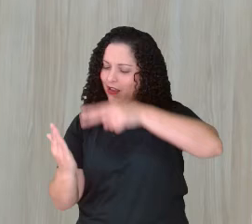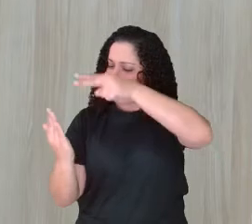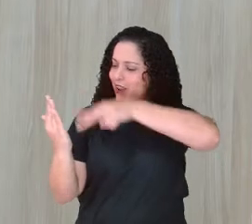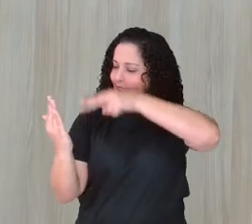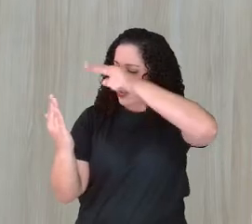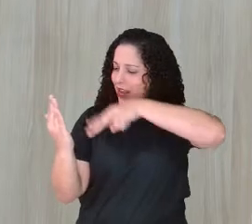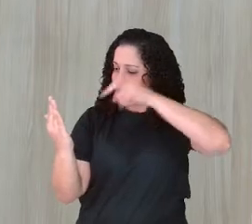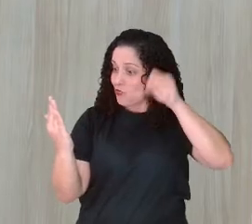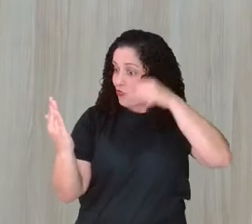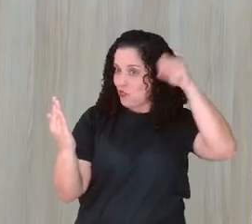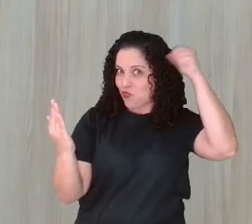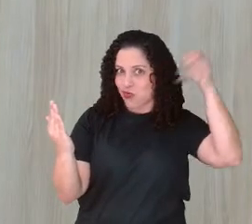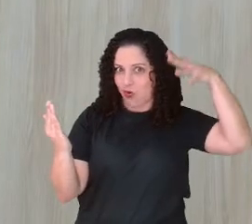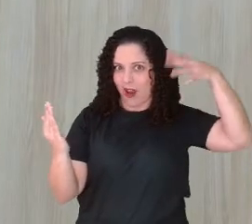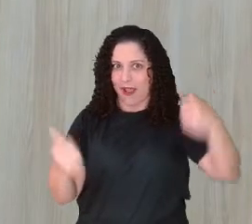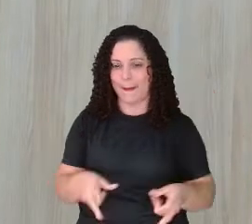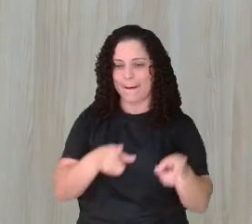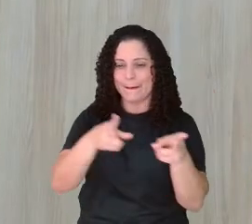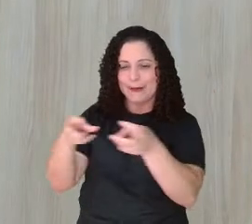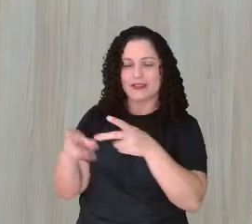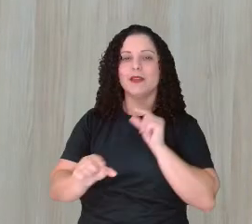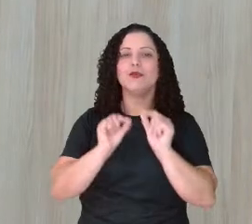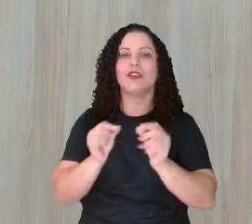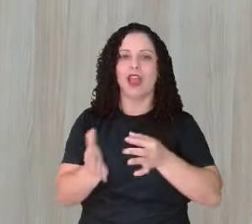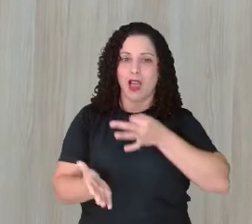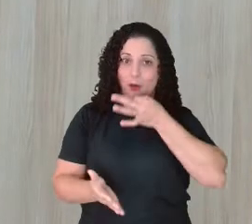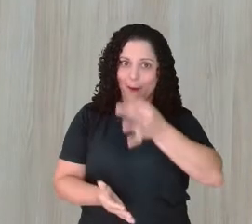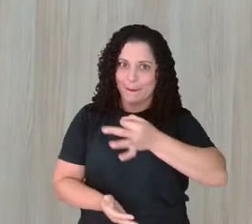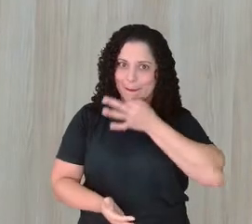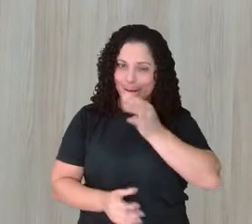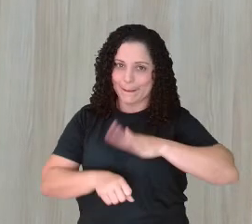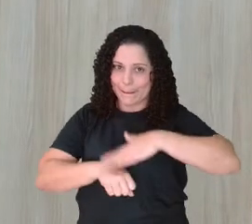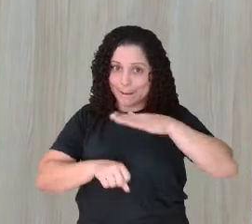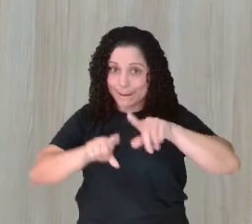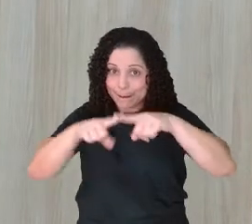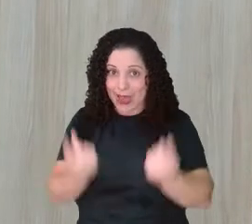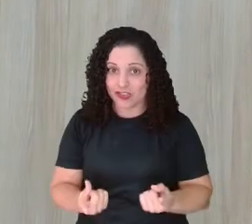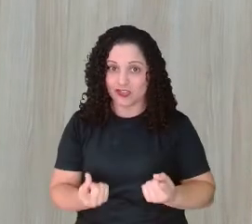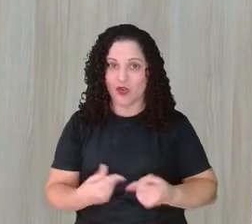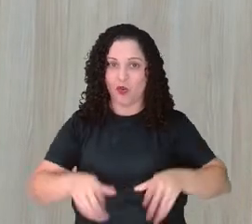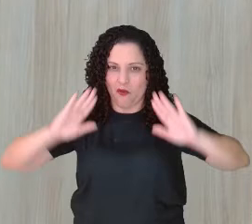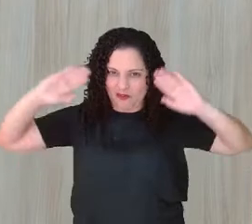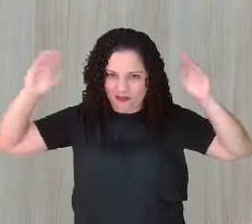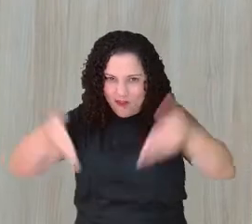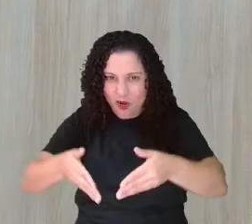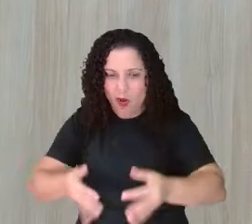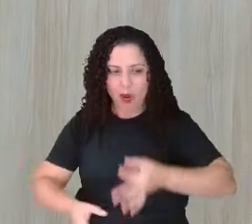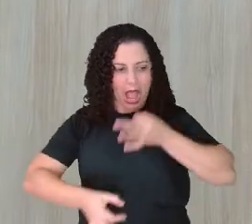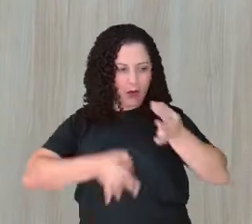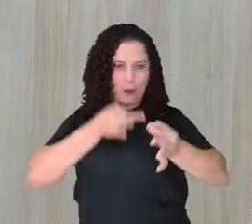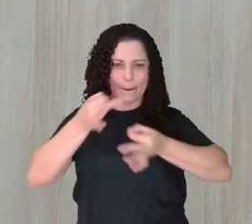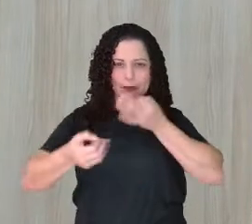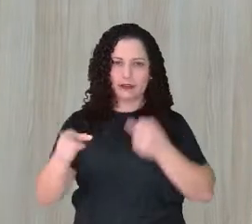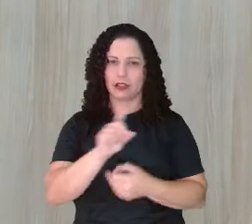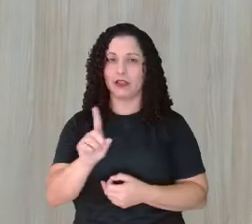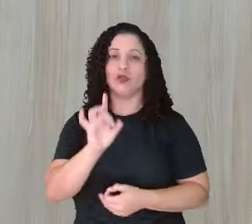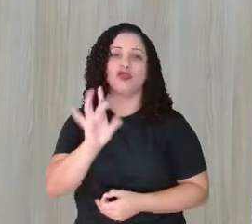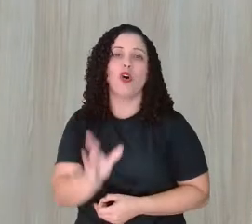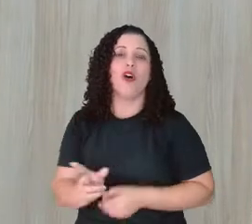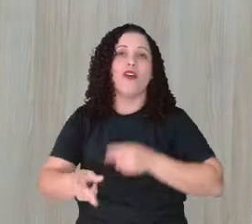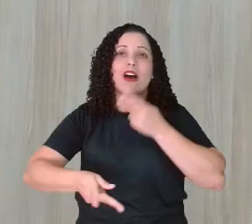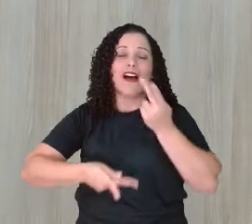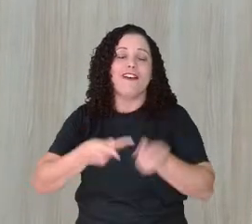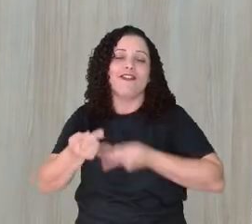a argumentação presente nos contos, mas não é o objetivo. O objetivo não é argumentar, o objetivo é narrar,